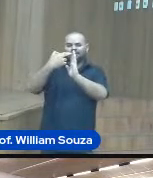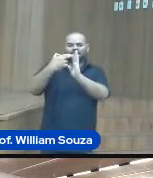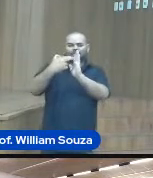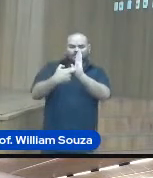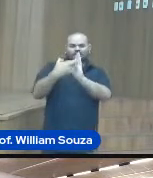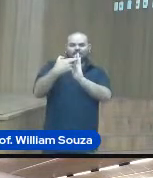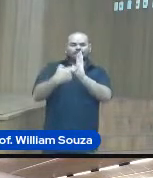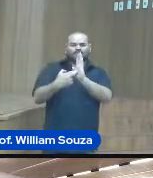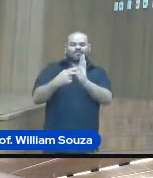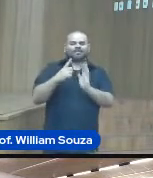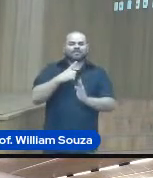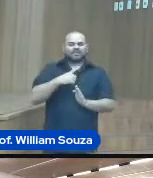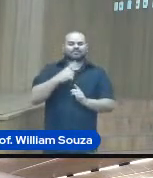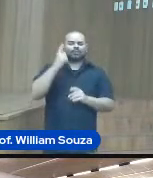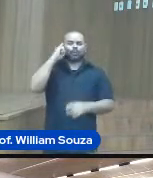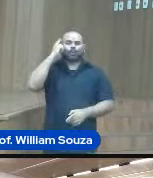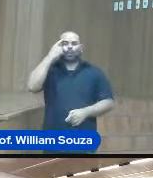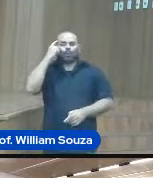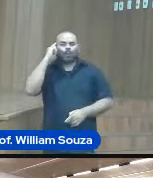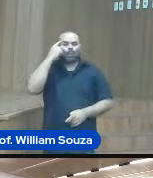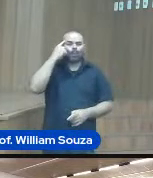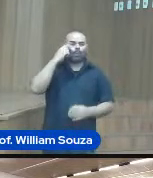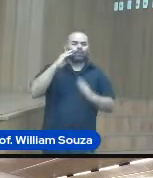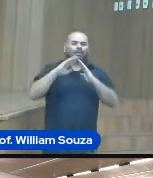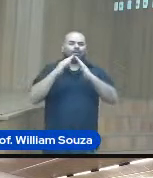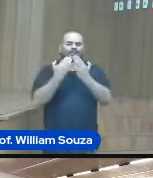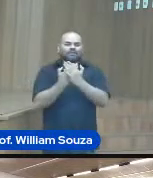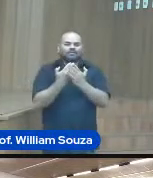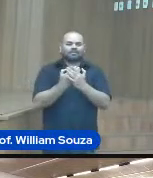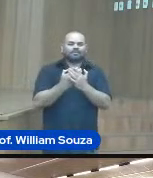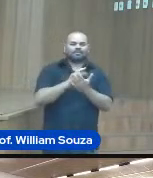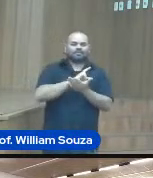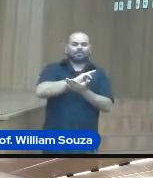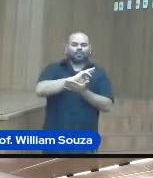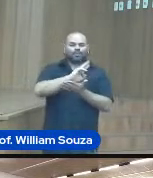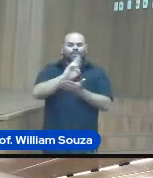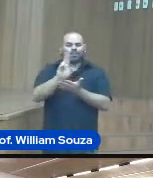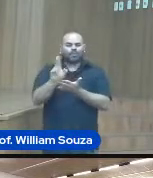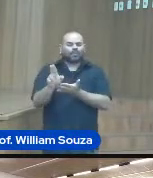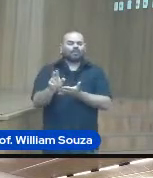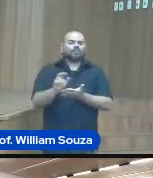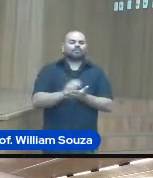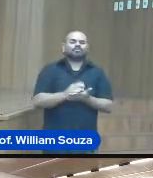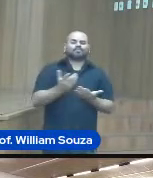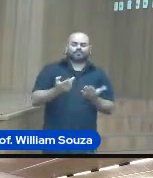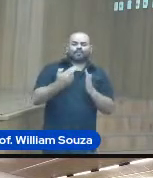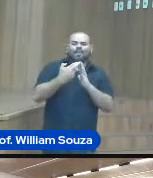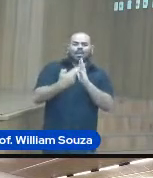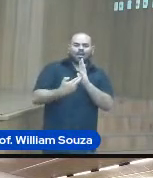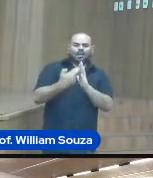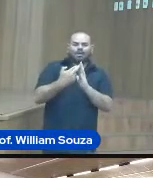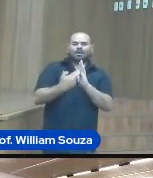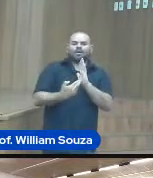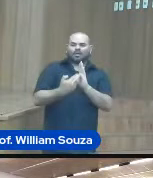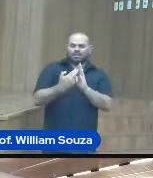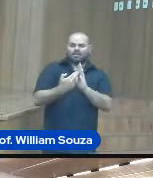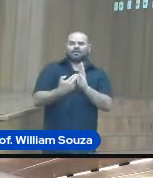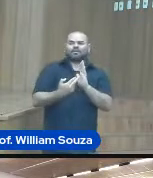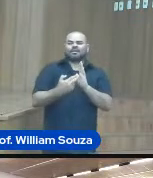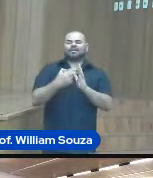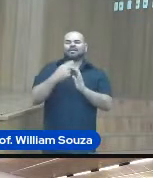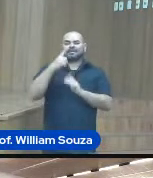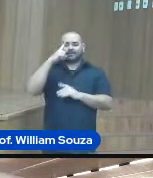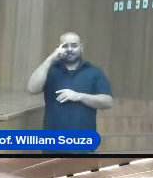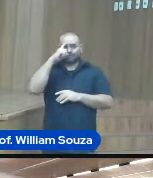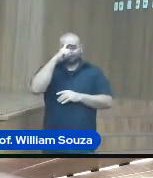na escola, né, para os estudantes, para as estudantes. Então, assim, essa é uma regra super complicada, né, para a